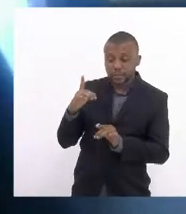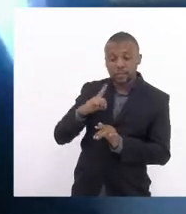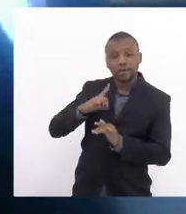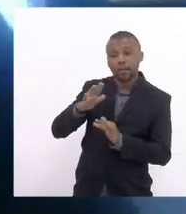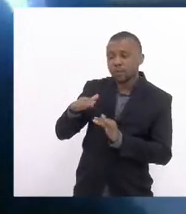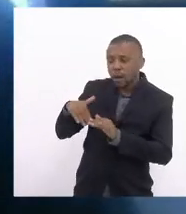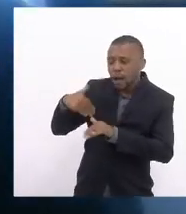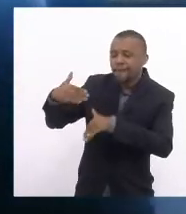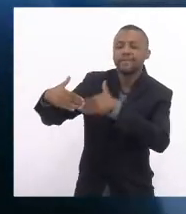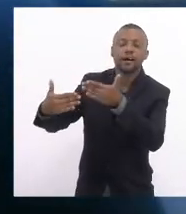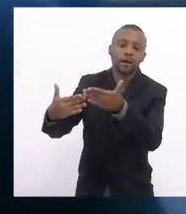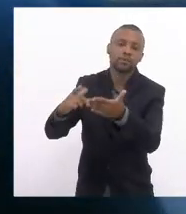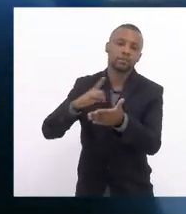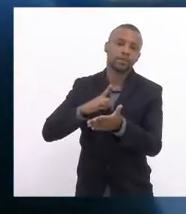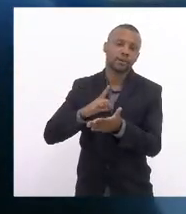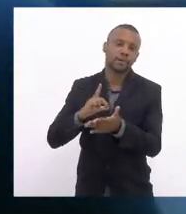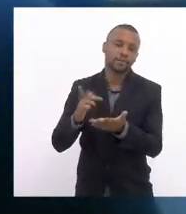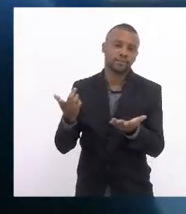né?